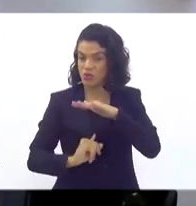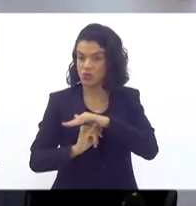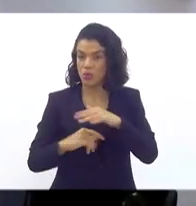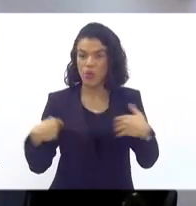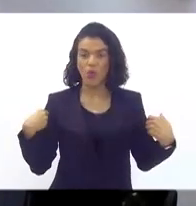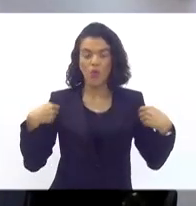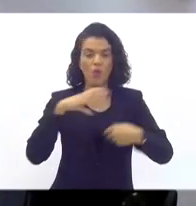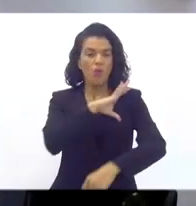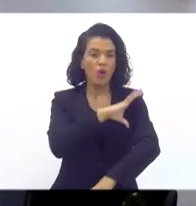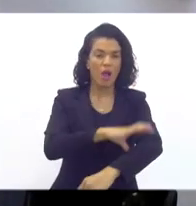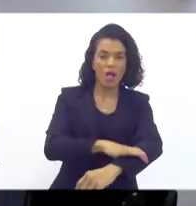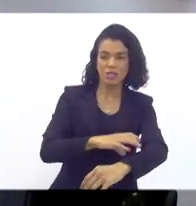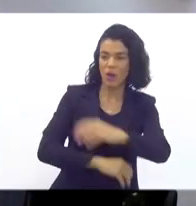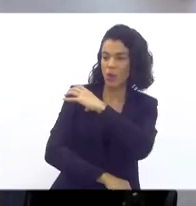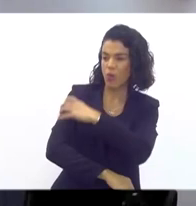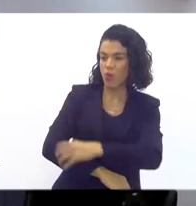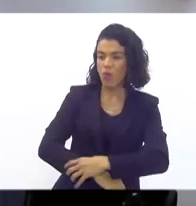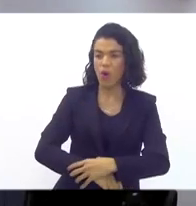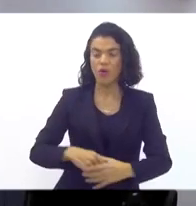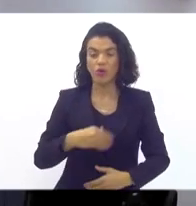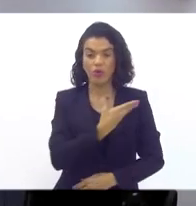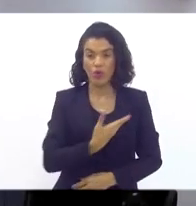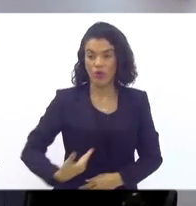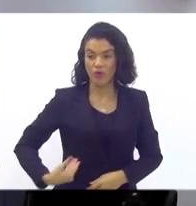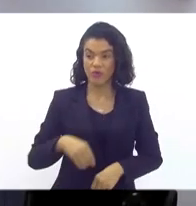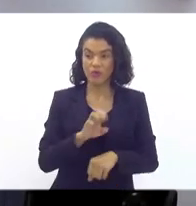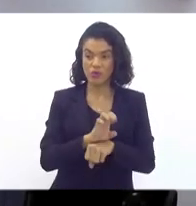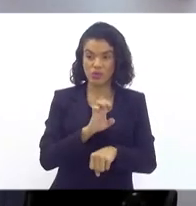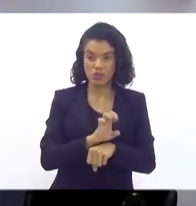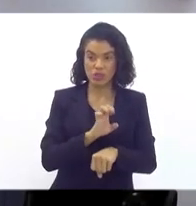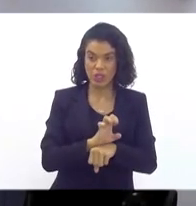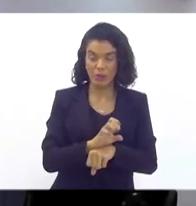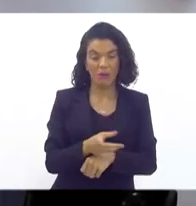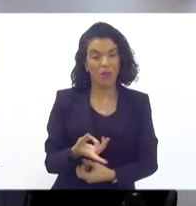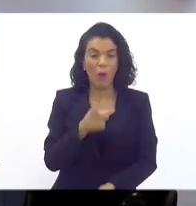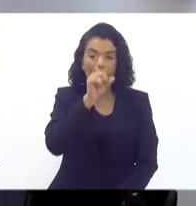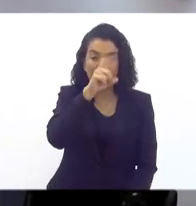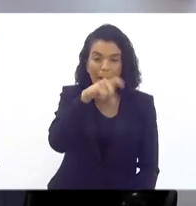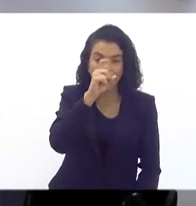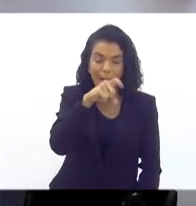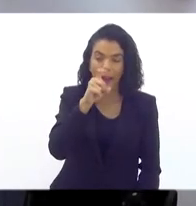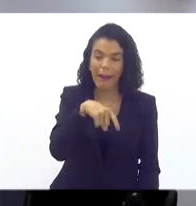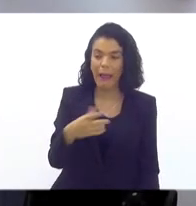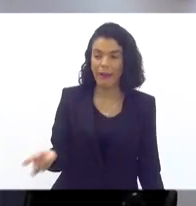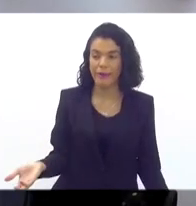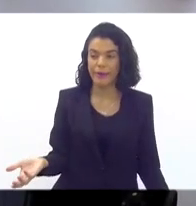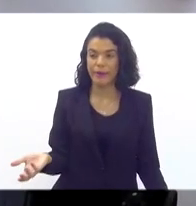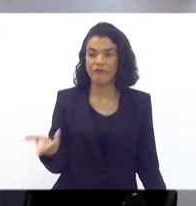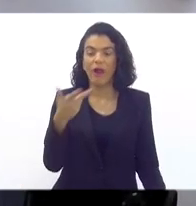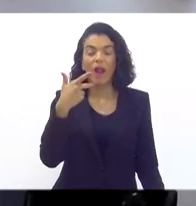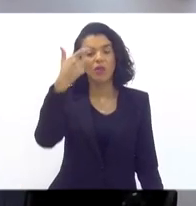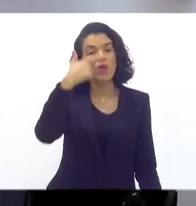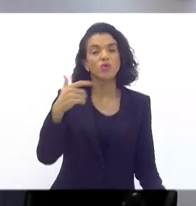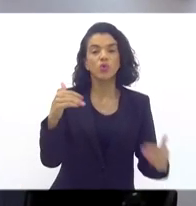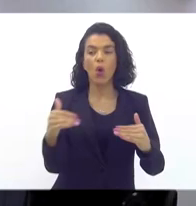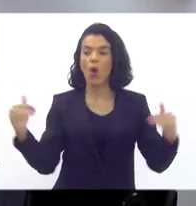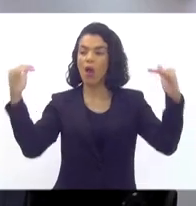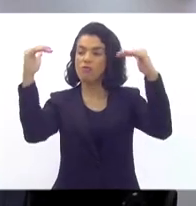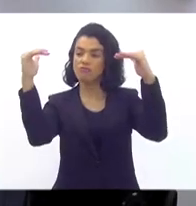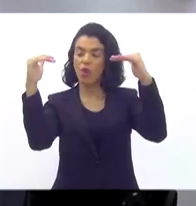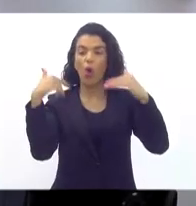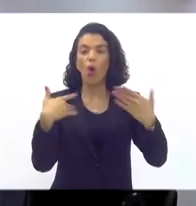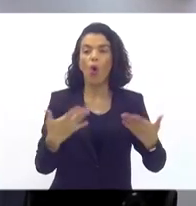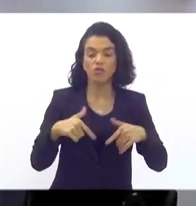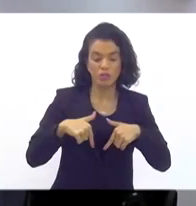casaco todo fantasiado de governo do estado do Rio de Janeiro uma papagaiada sem tamanho ele se dizendo autoridade olha hoje fazendo